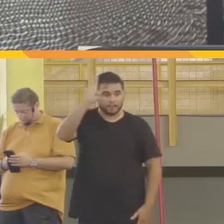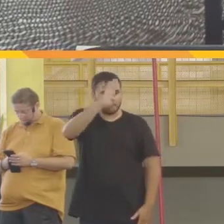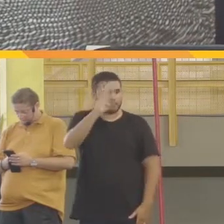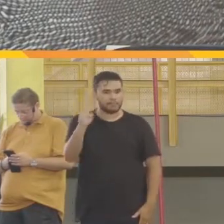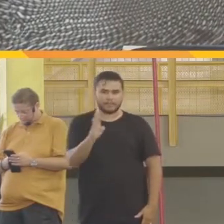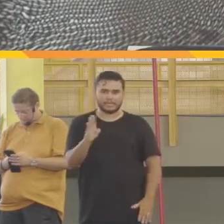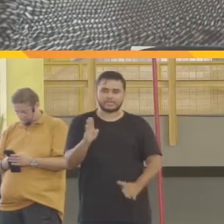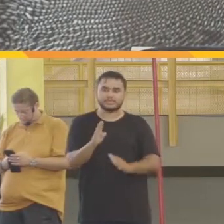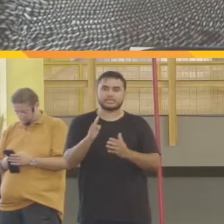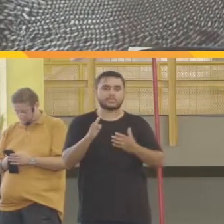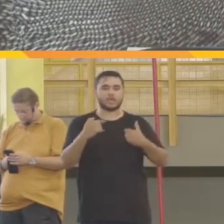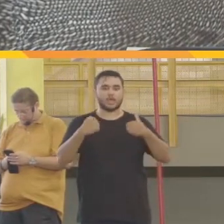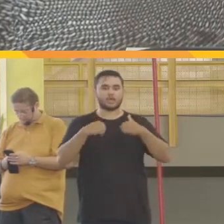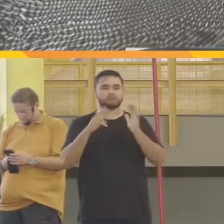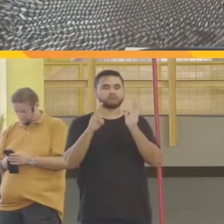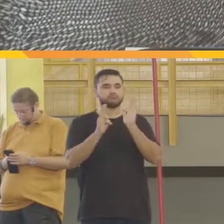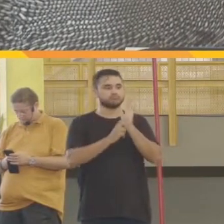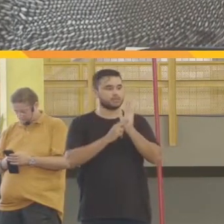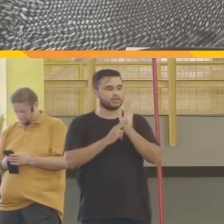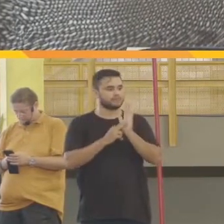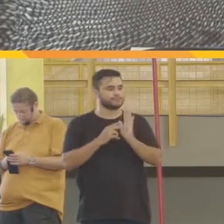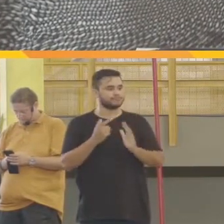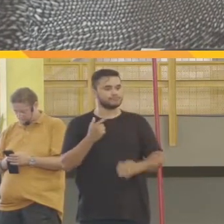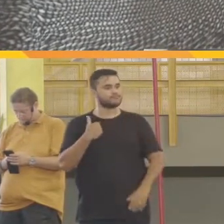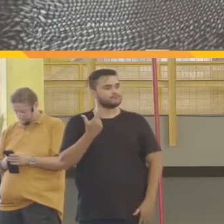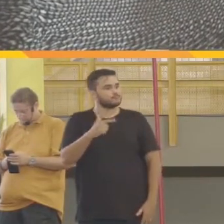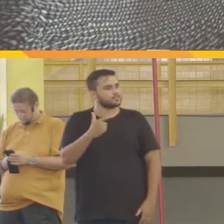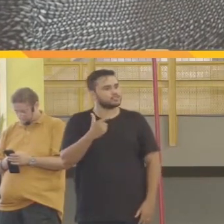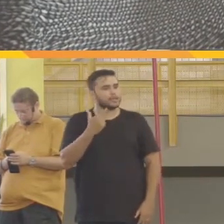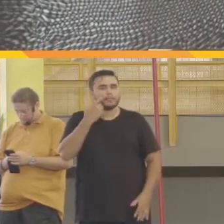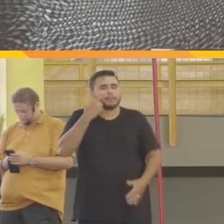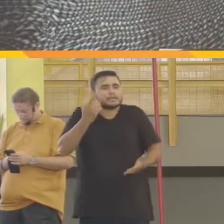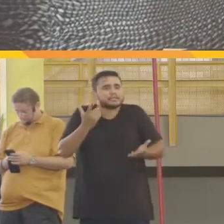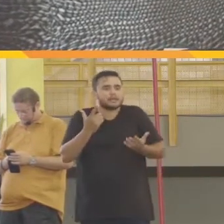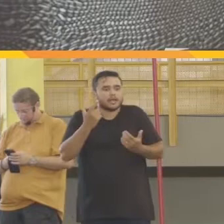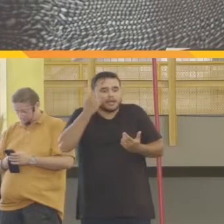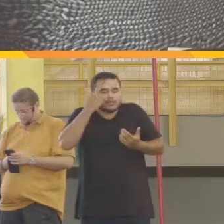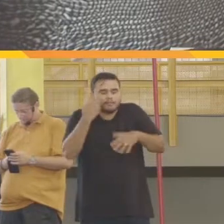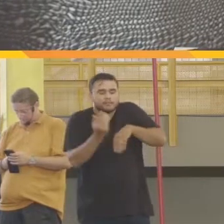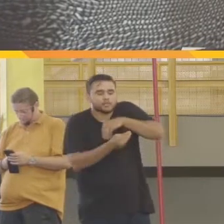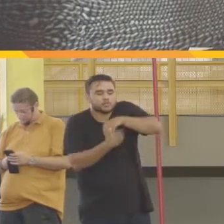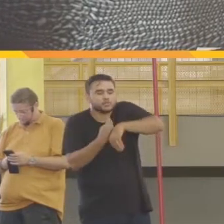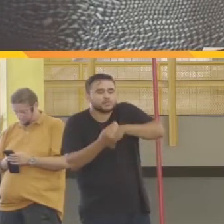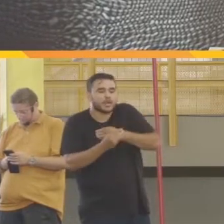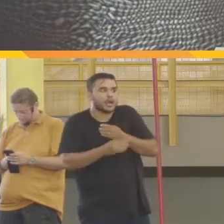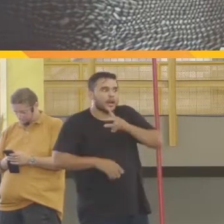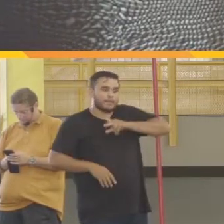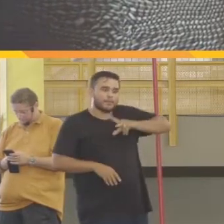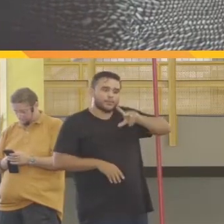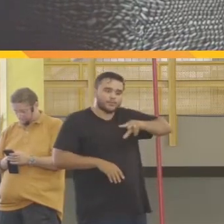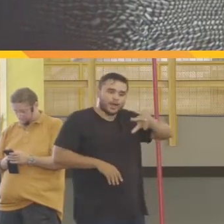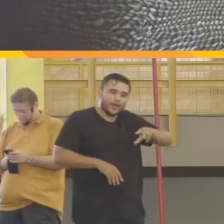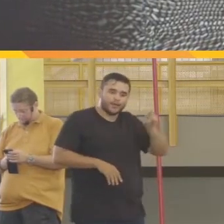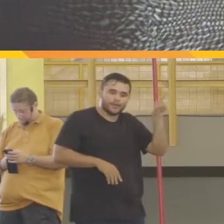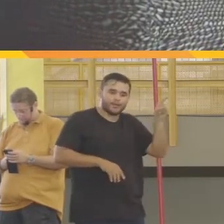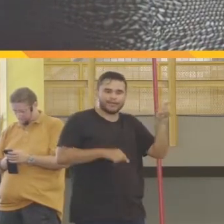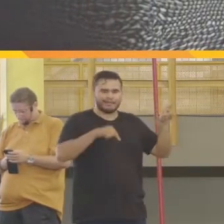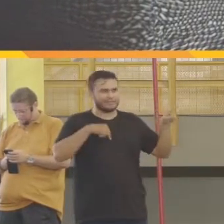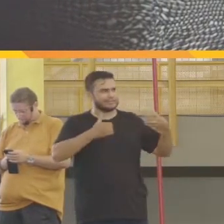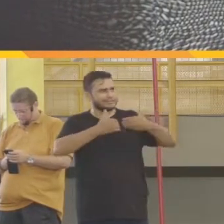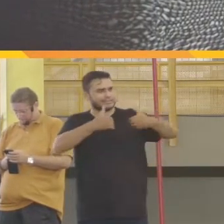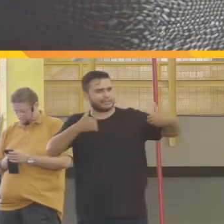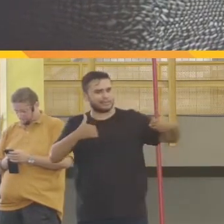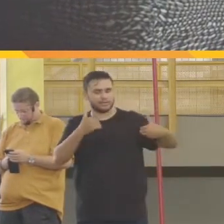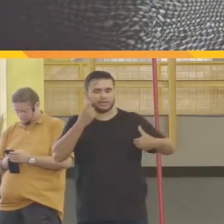reconhecíamos como brasileiros. O reconhecimento enquanto brasileiros só começará a ser devidamente